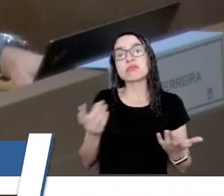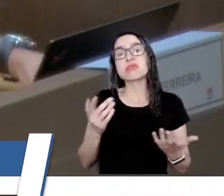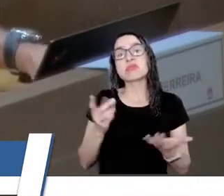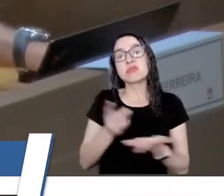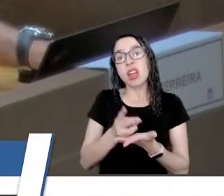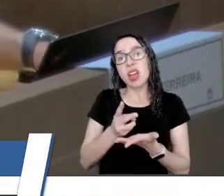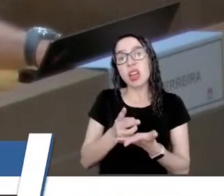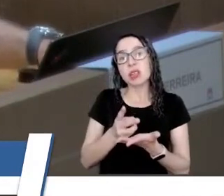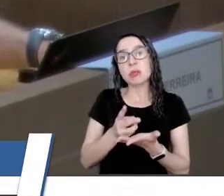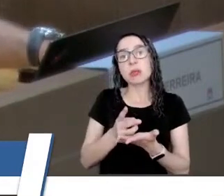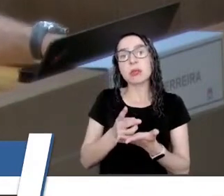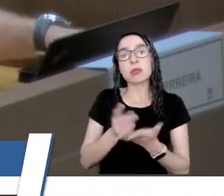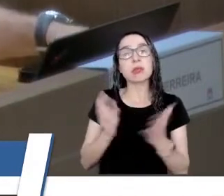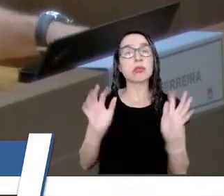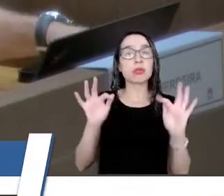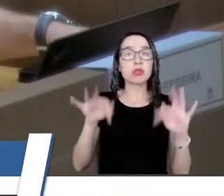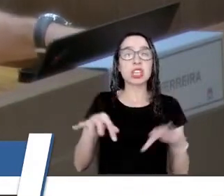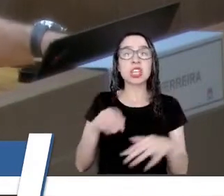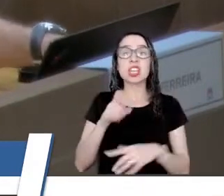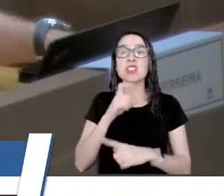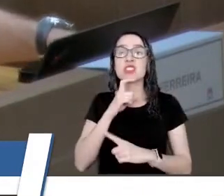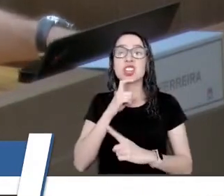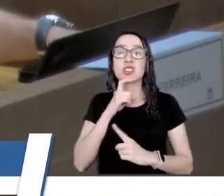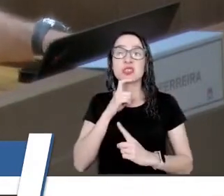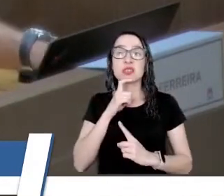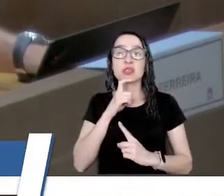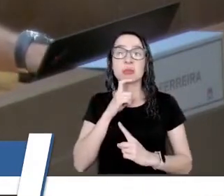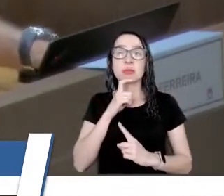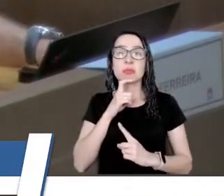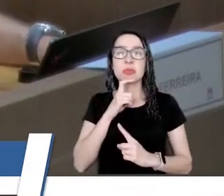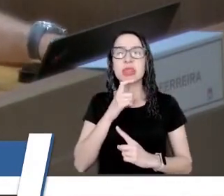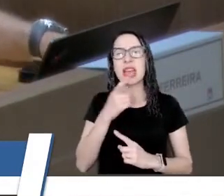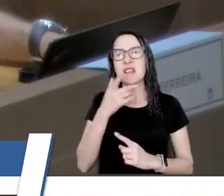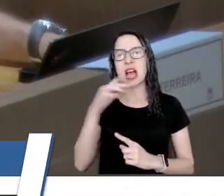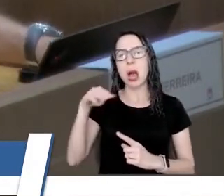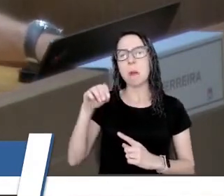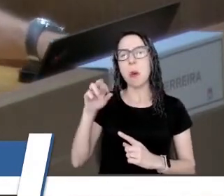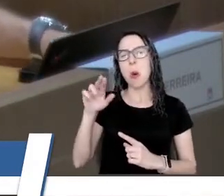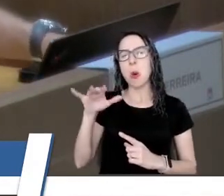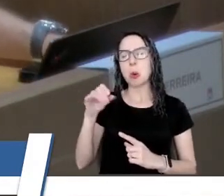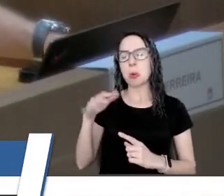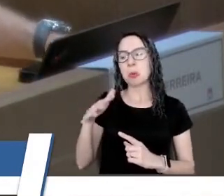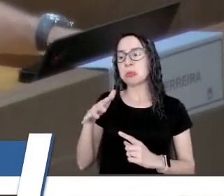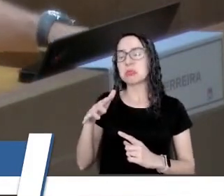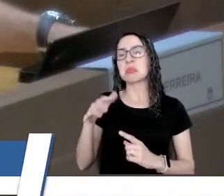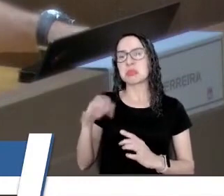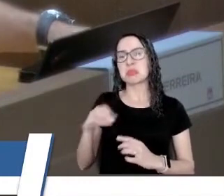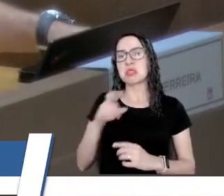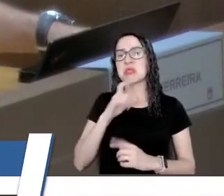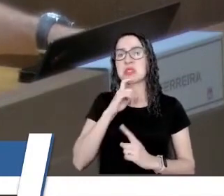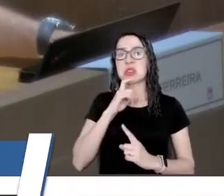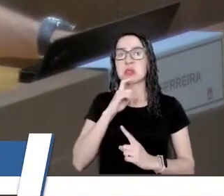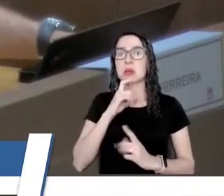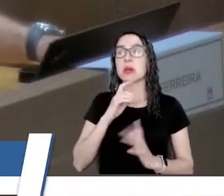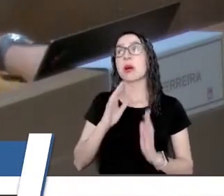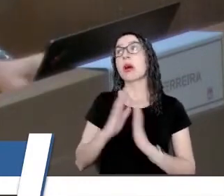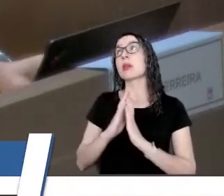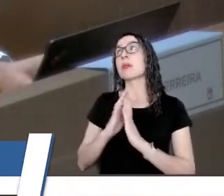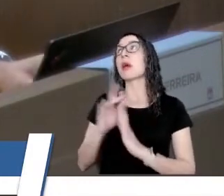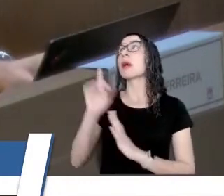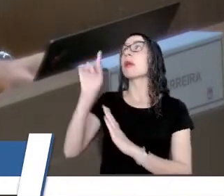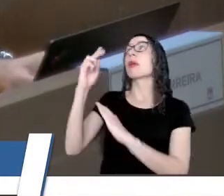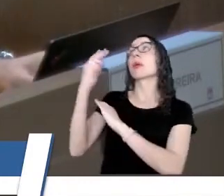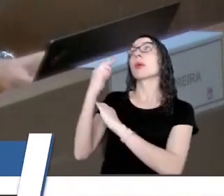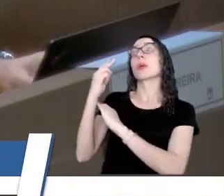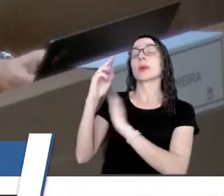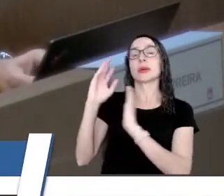encerra-se frio, eu ia falar morno, mas encerra-se frio. Queira Deus, ainda bem que tem gente lá em cima olhando por nós,